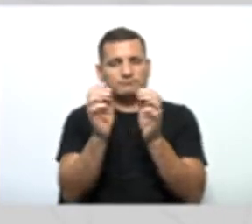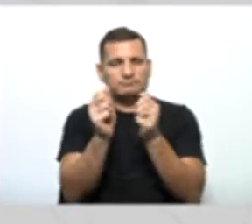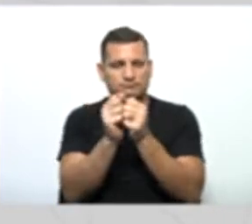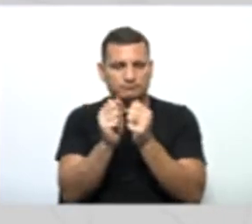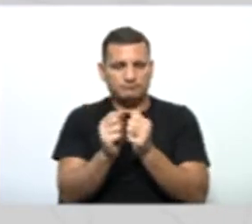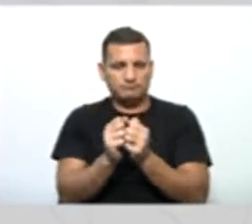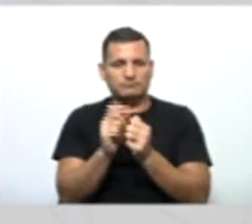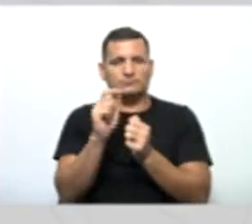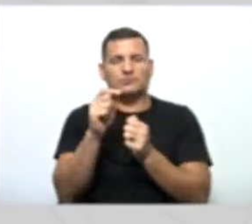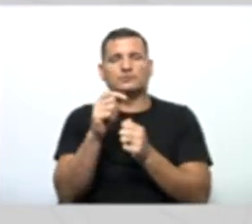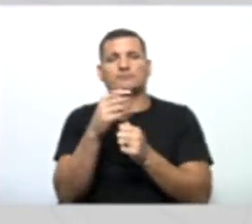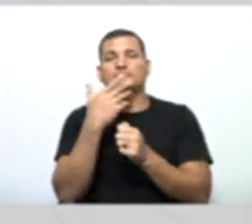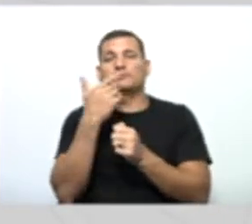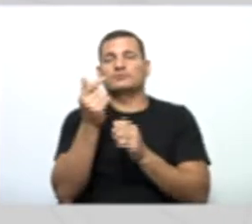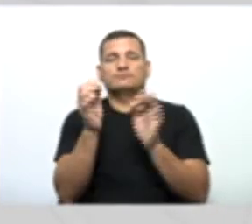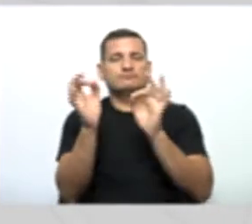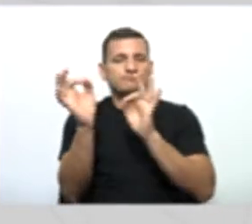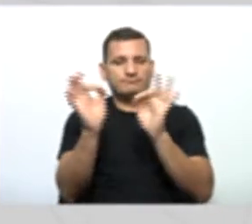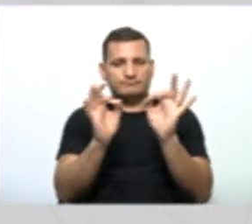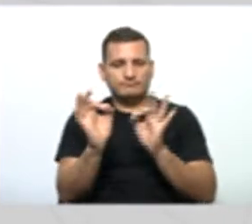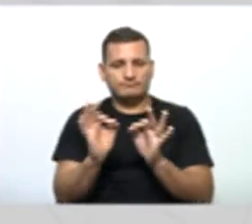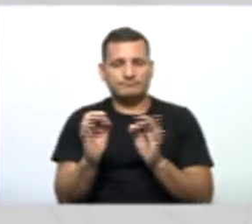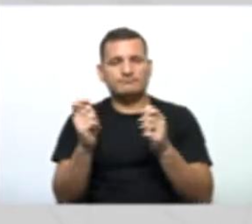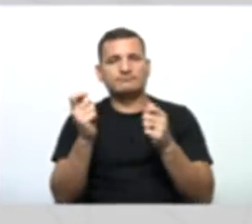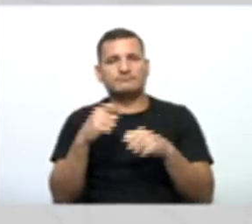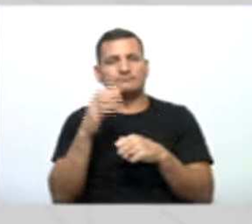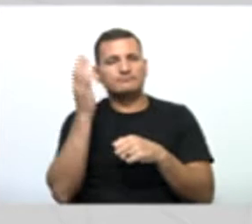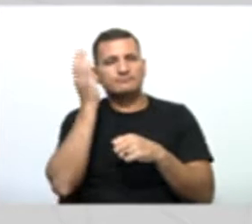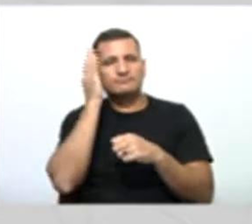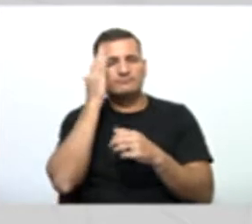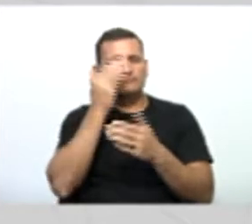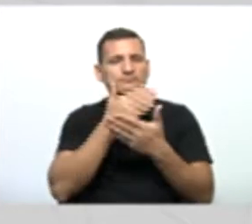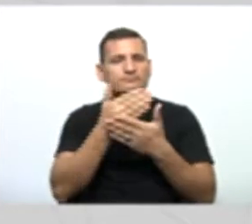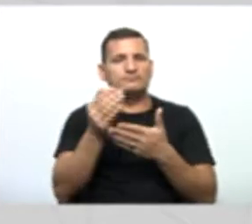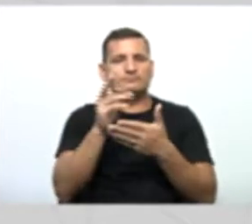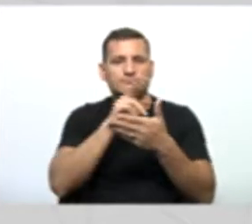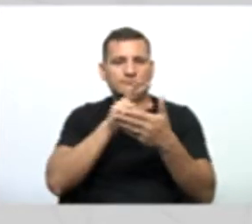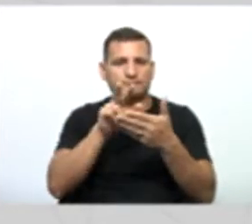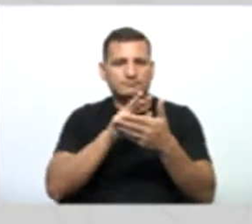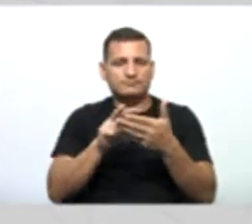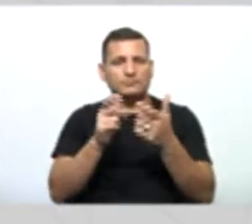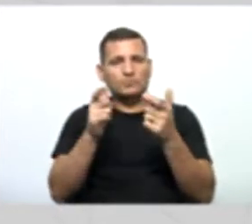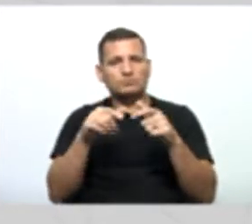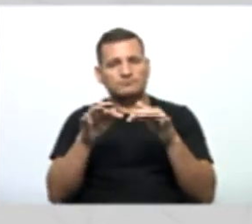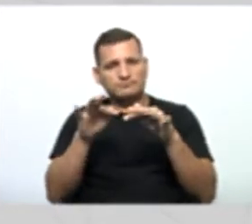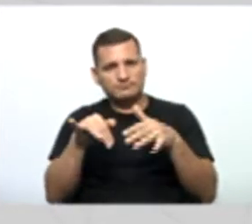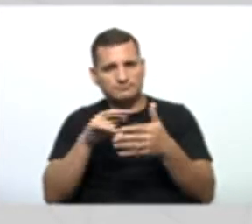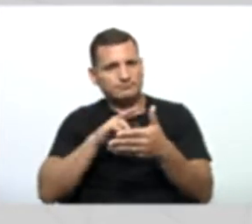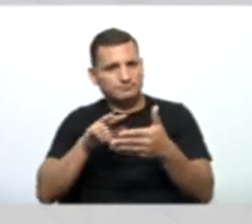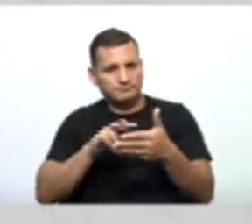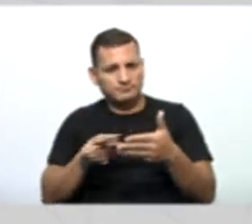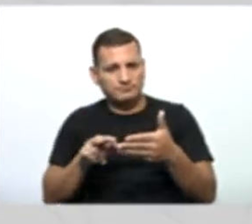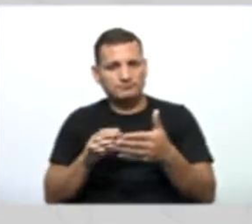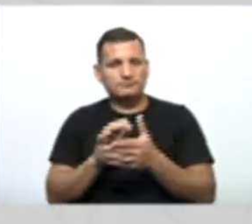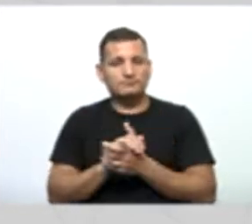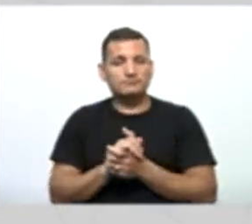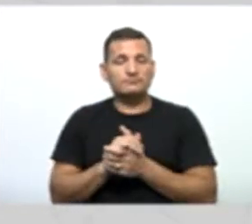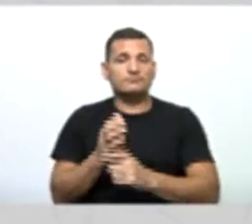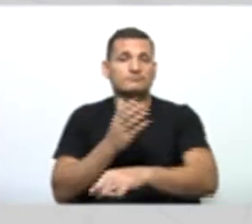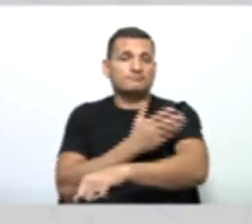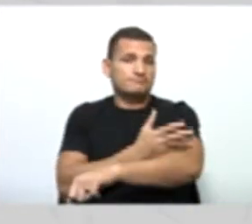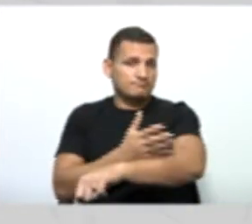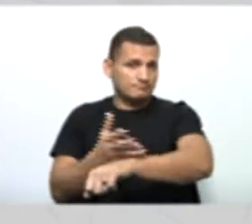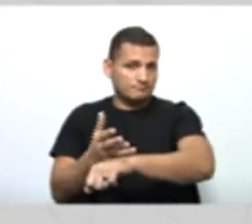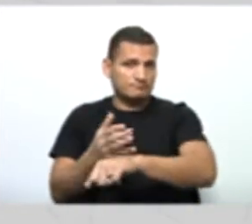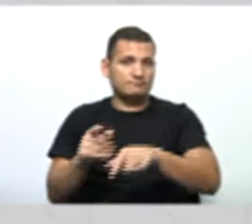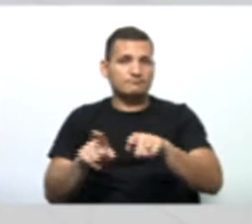página fica mais organizada, é possível saber onde começar a leitura e onde terminar. O espaço em branco também